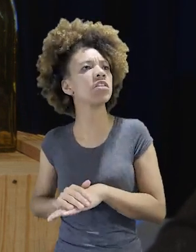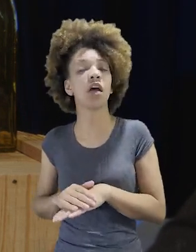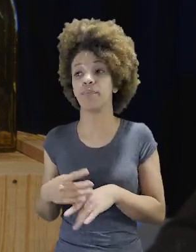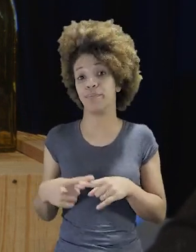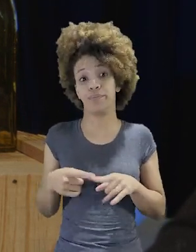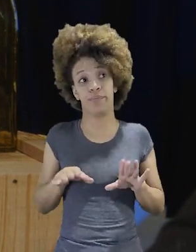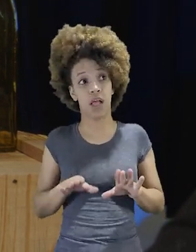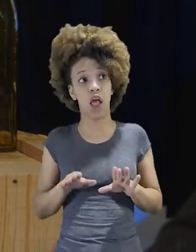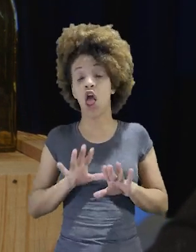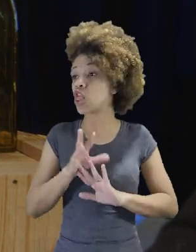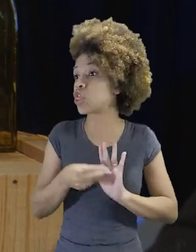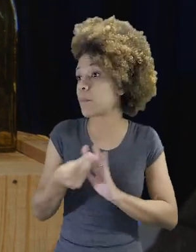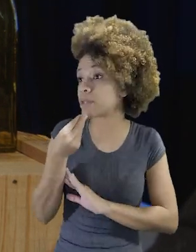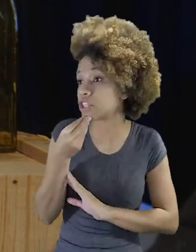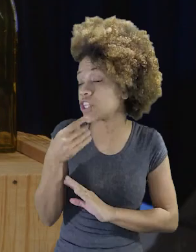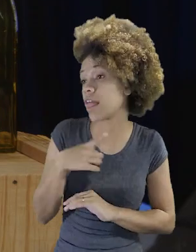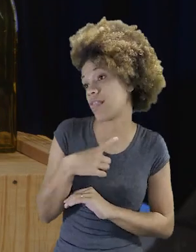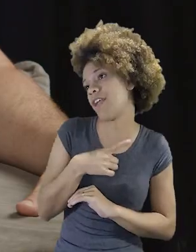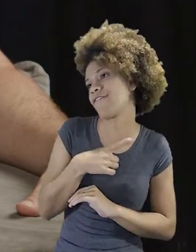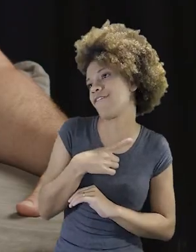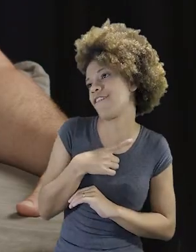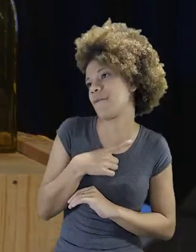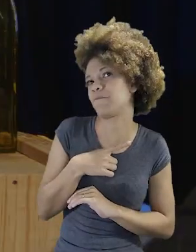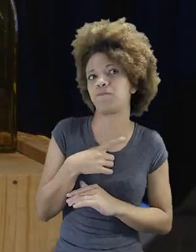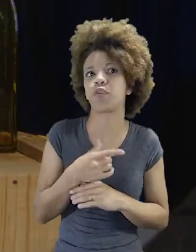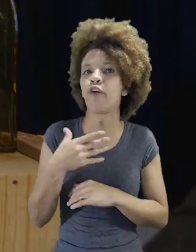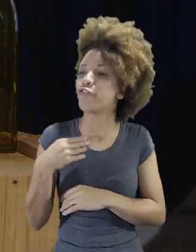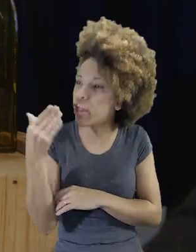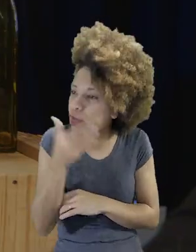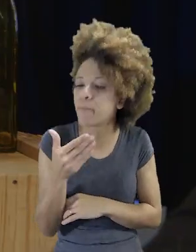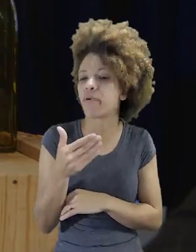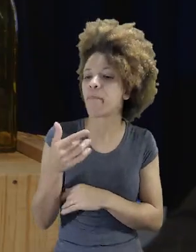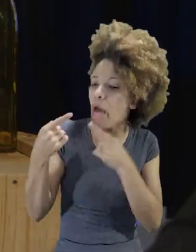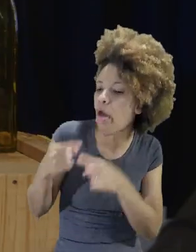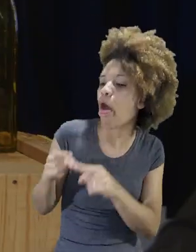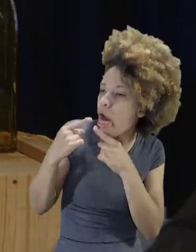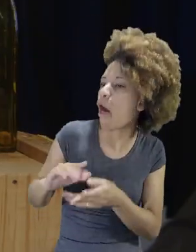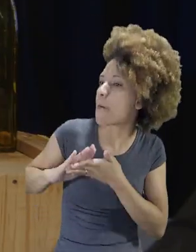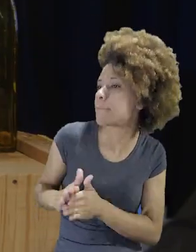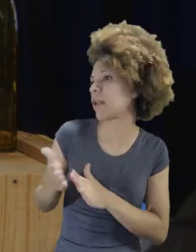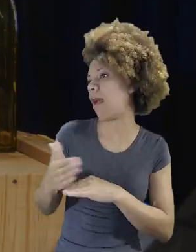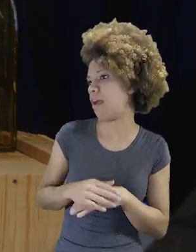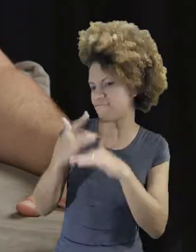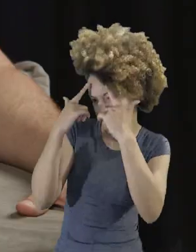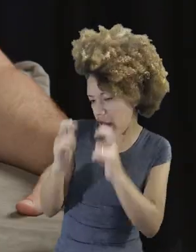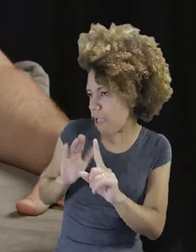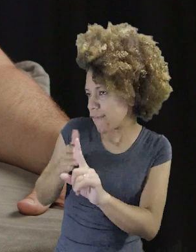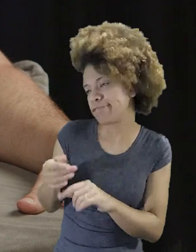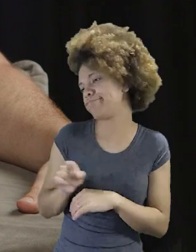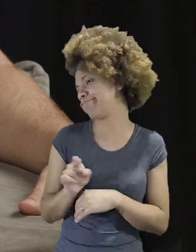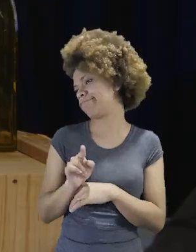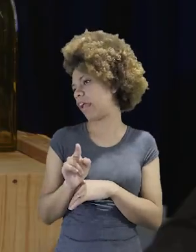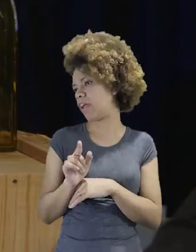algum filha da para falar dos cara tá ligado Então a música As parava assim muito de forma Marginal